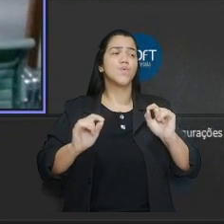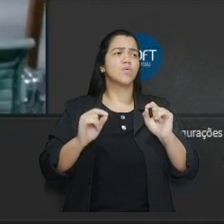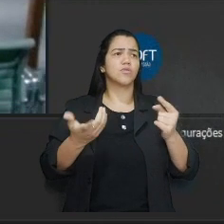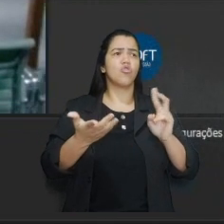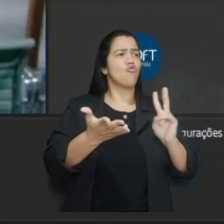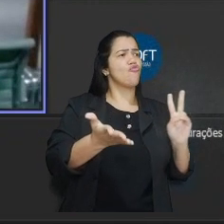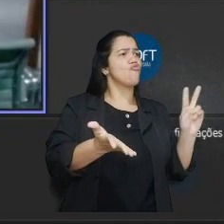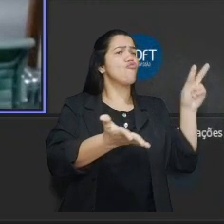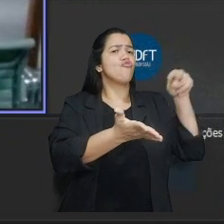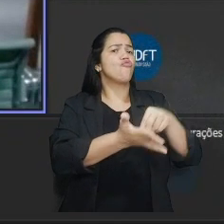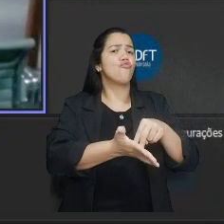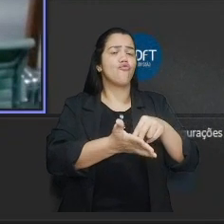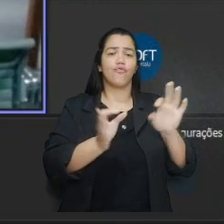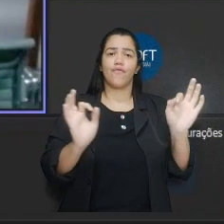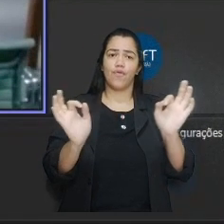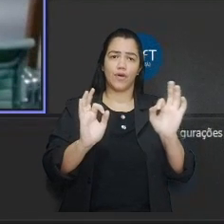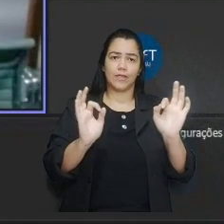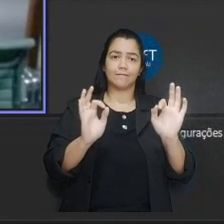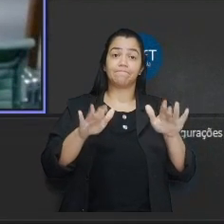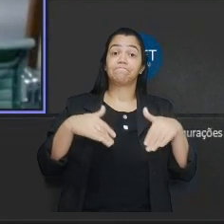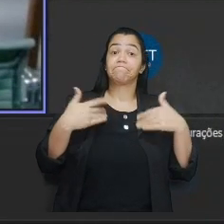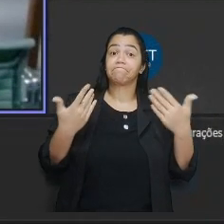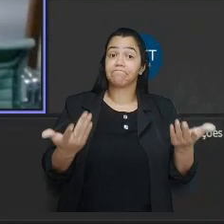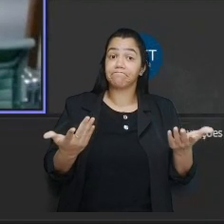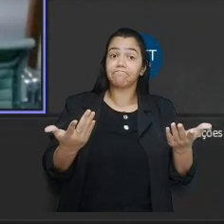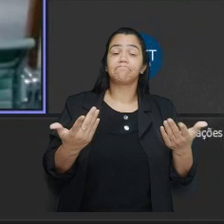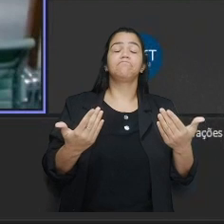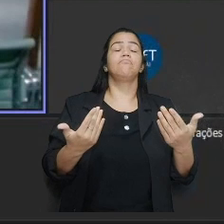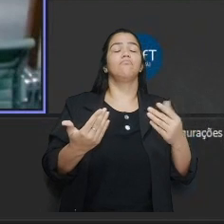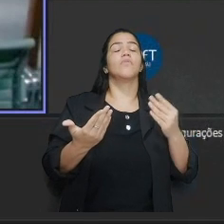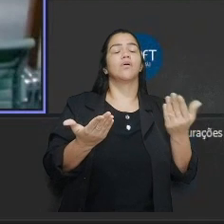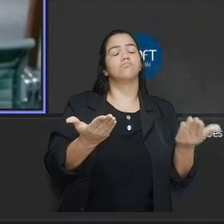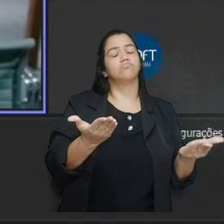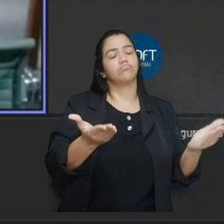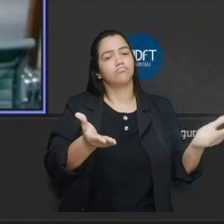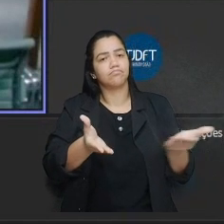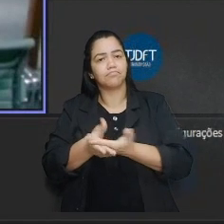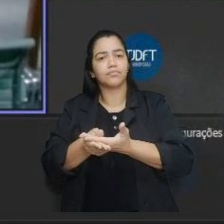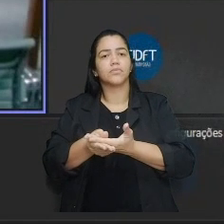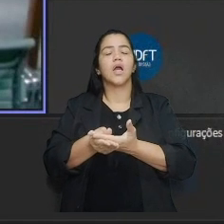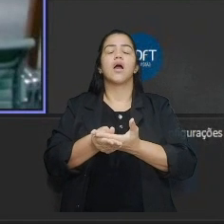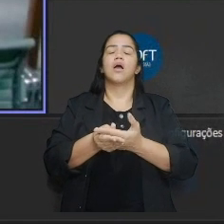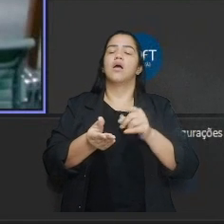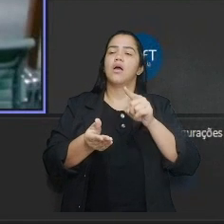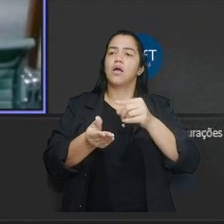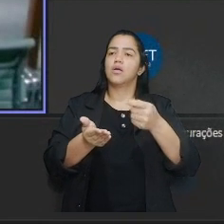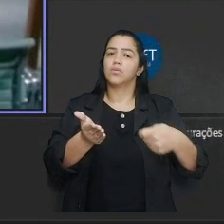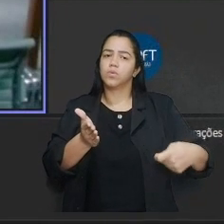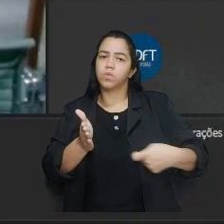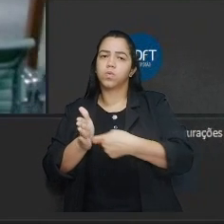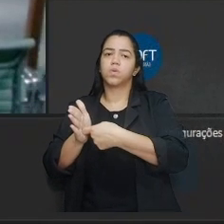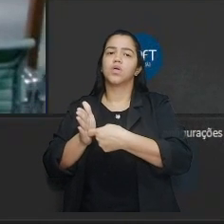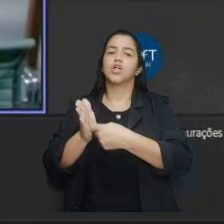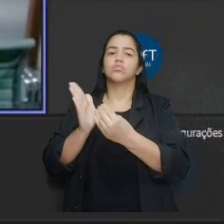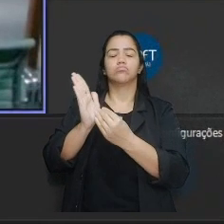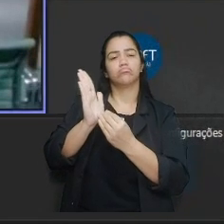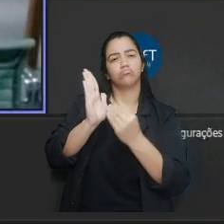telefone e ele nem compareceu ao local. Então, ajuizei a ação,